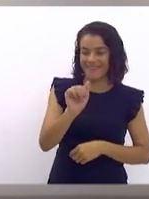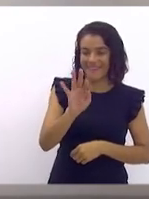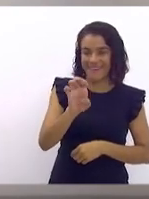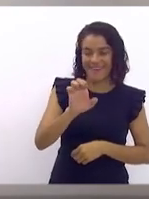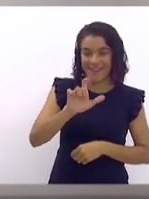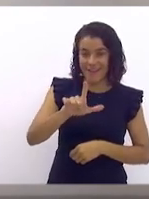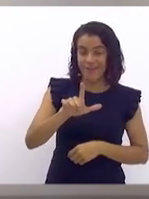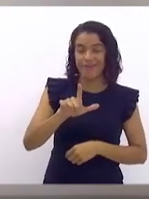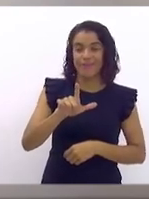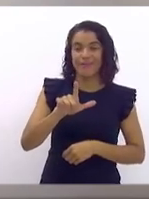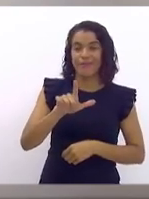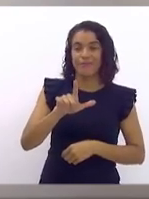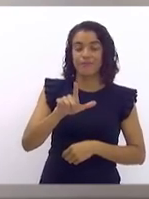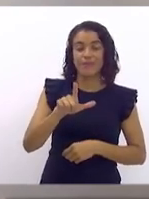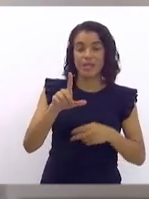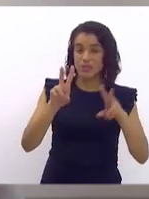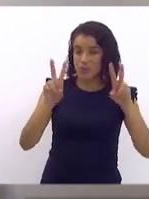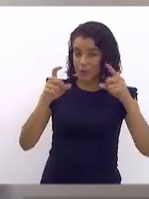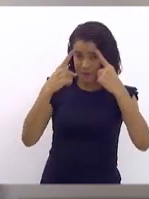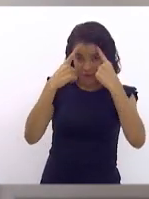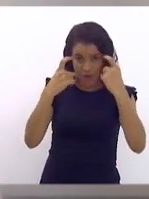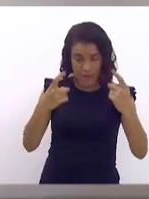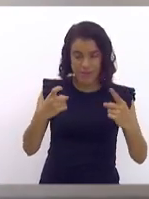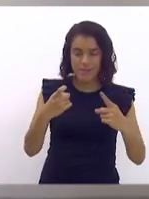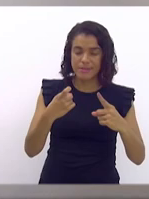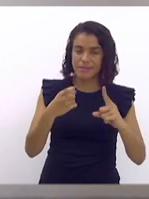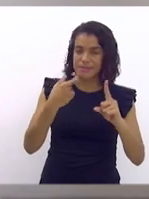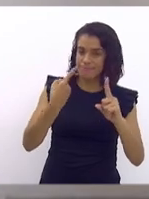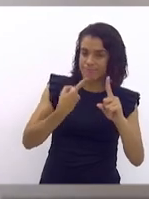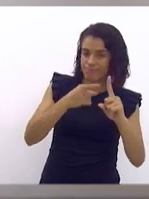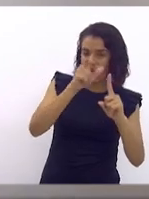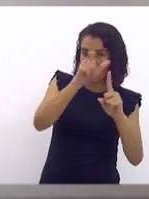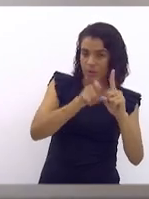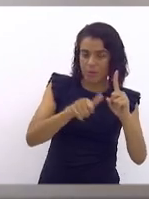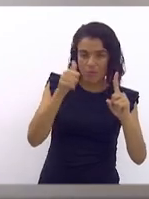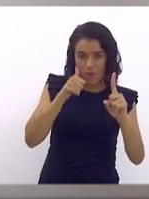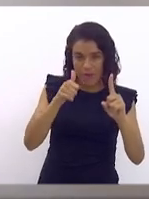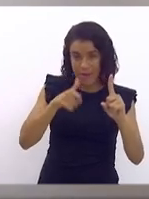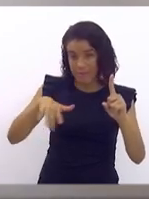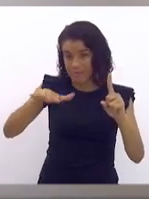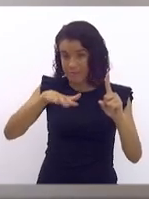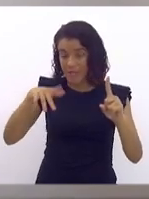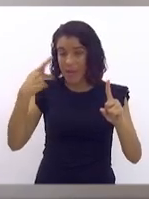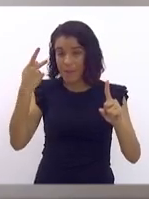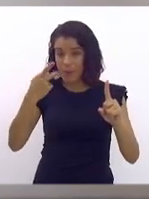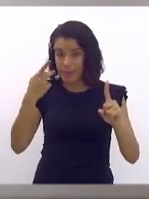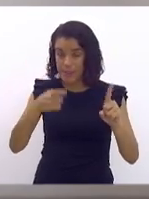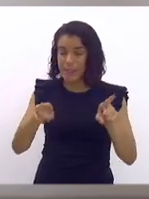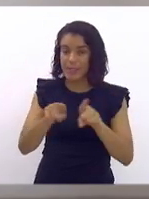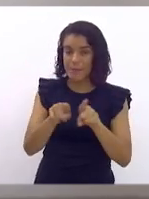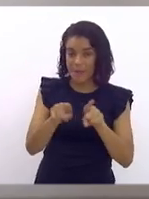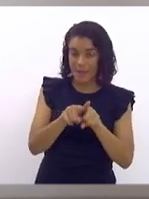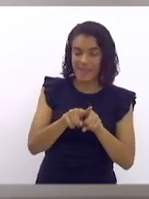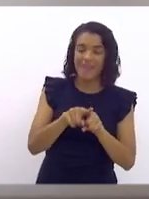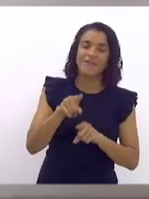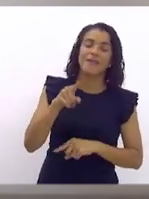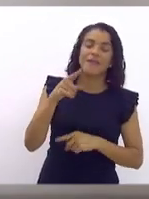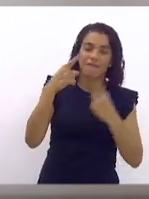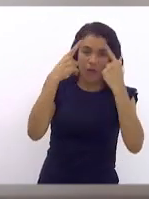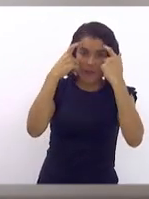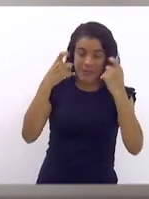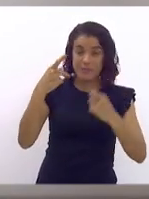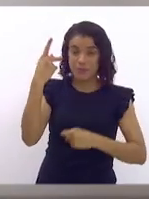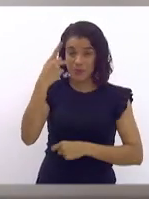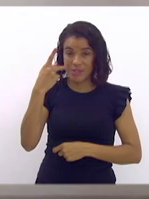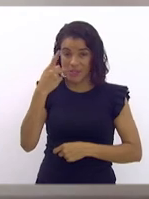Sobre a questão violência contra a mulher, né, na política, e violência política contra a mulher,